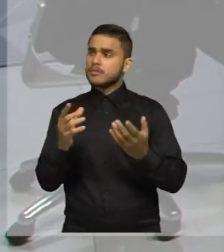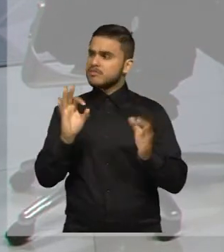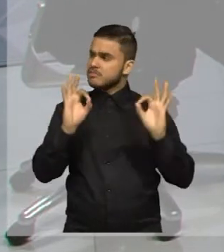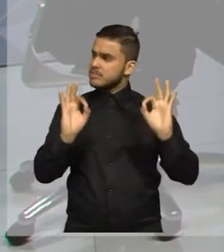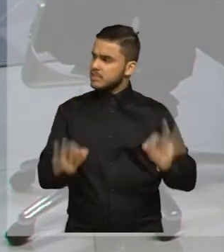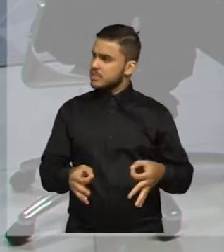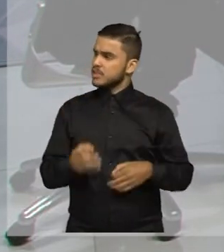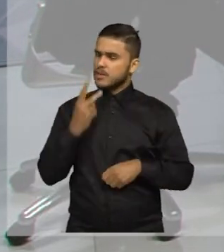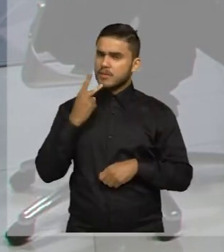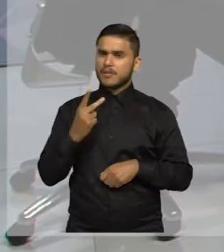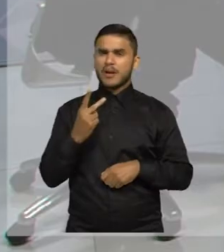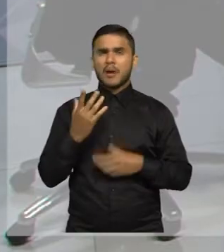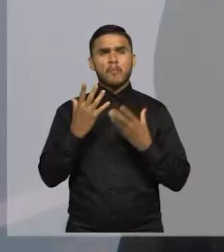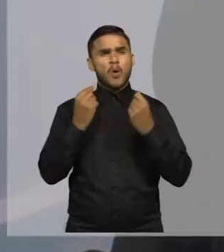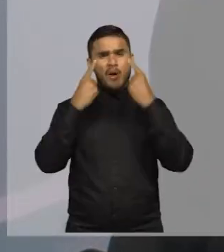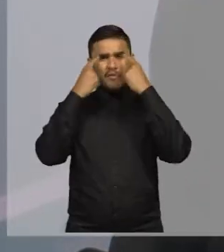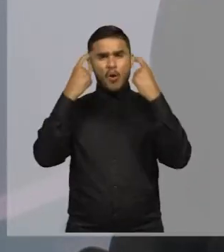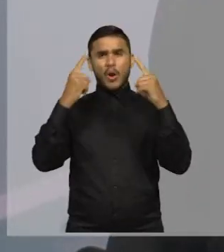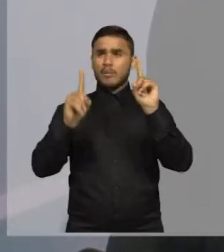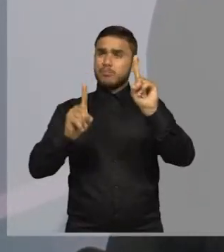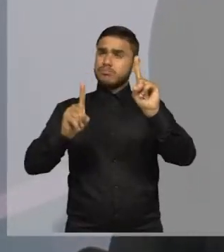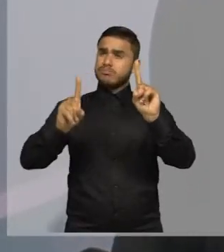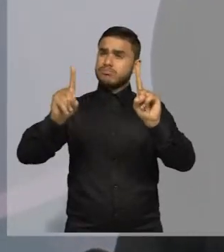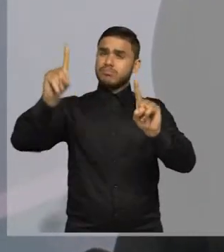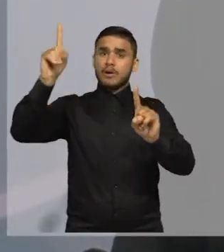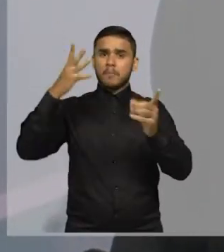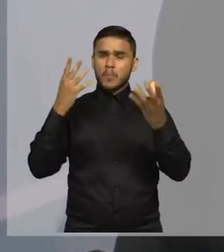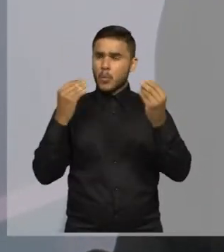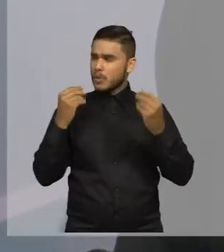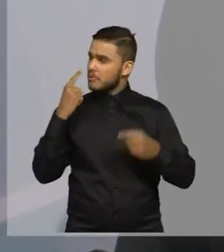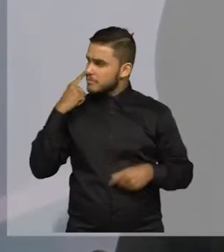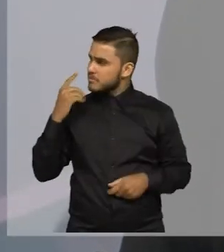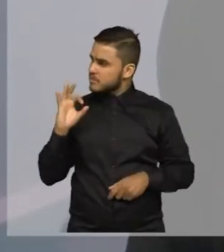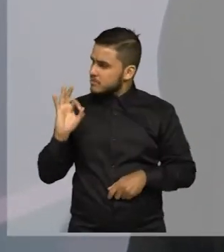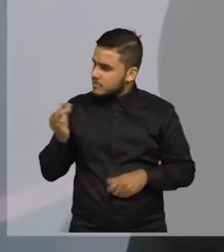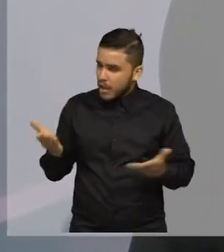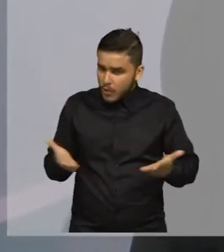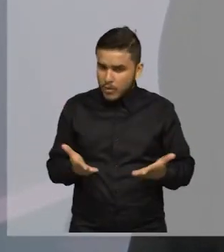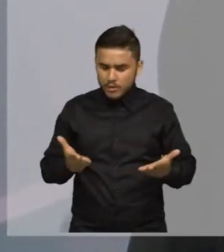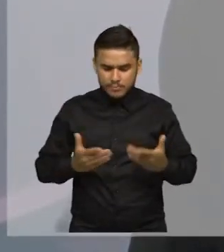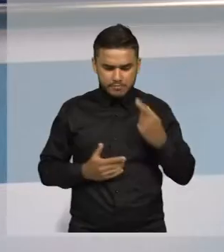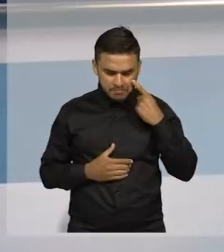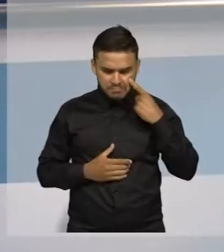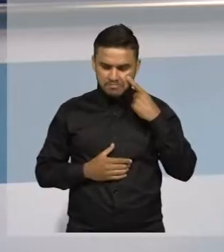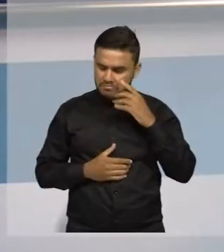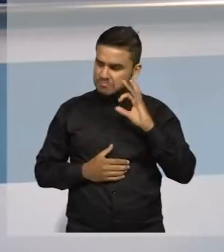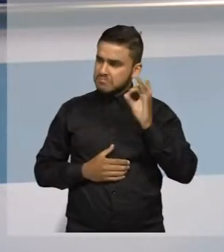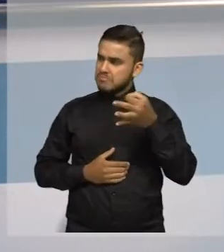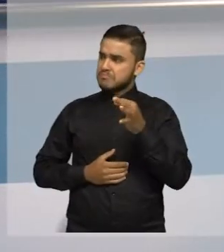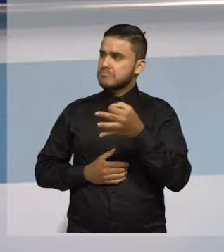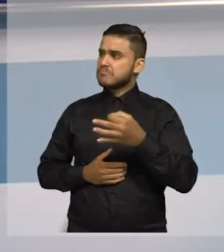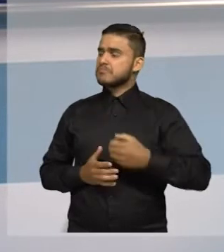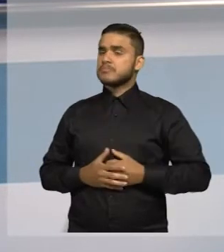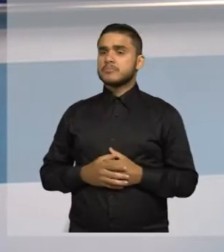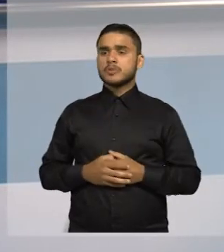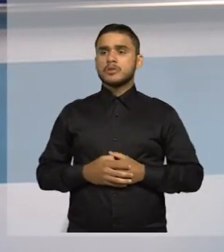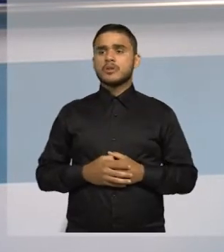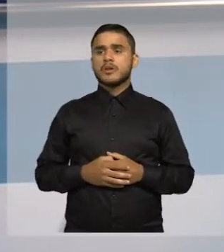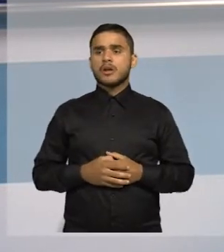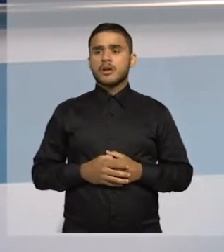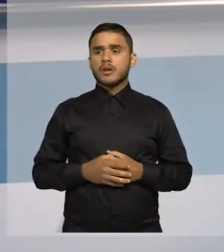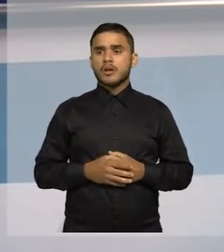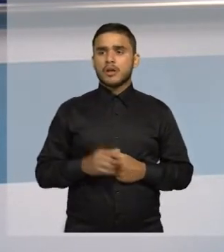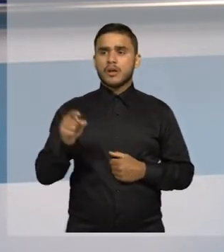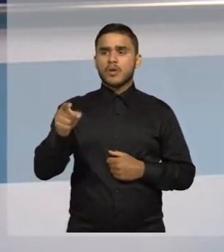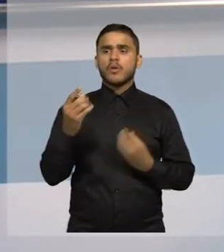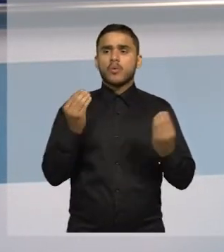esses índices de violência que vivenciamos hoje na urbanidade, isso parece ser um consenso. Então, você vai